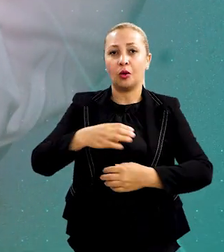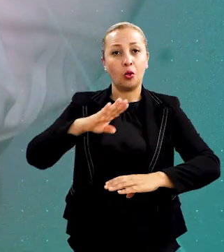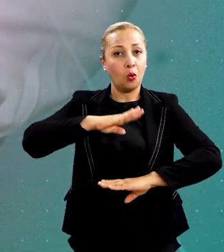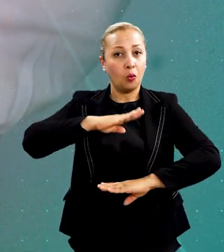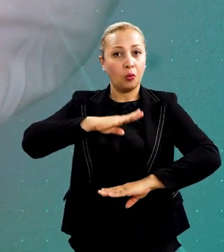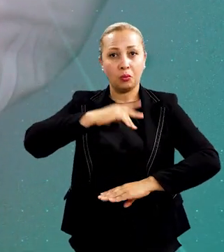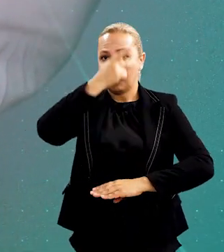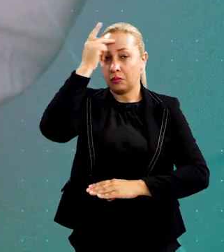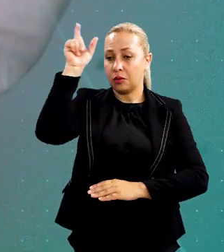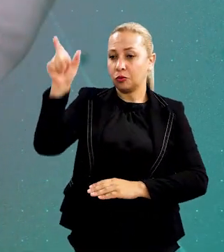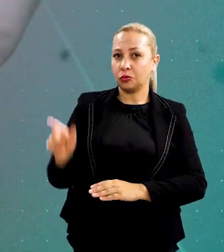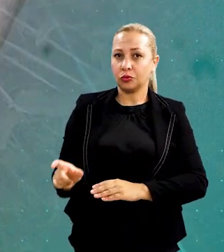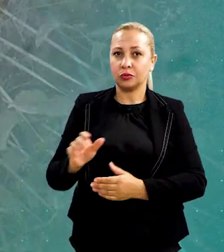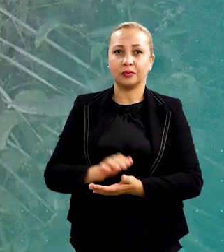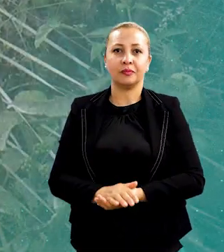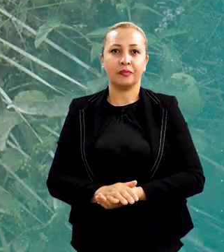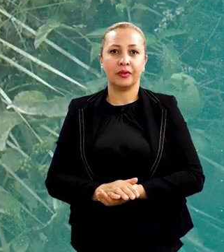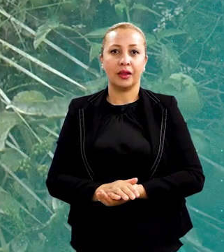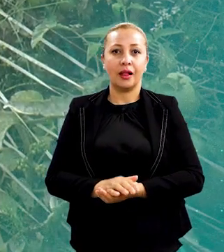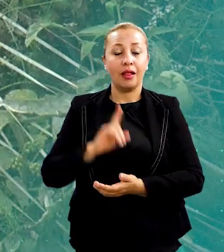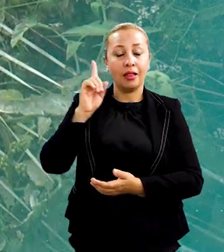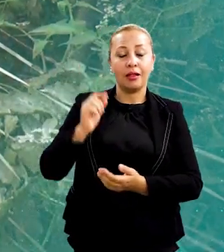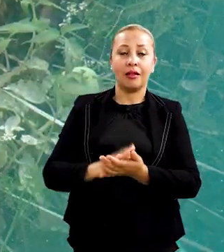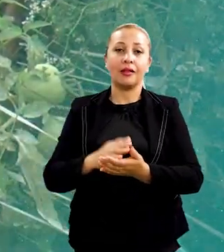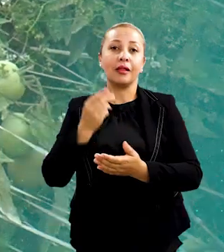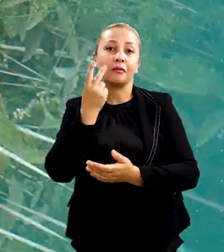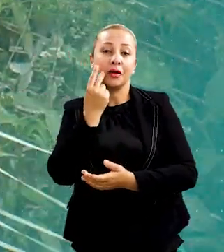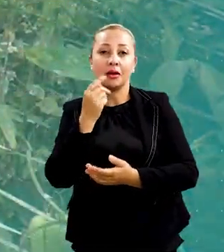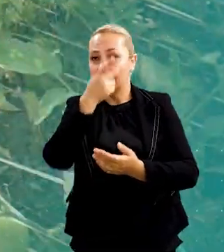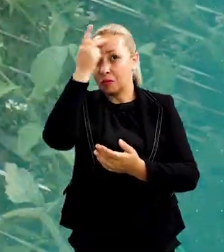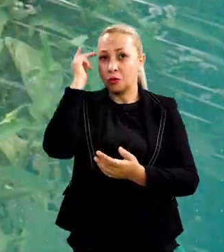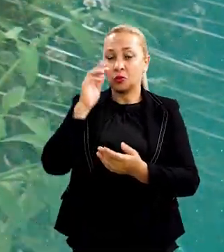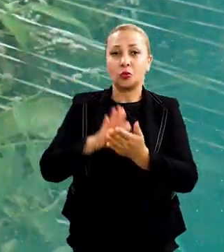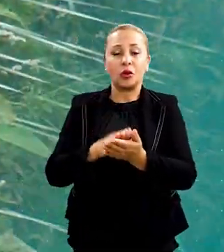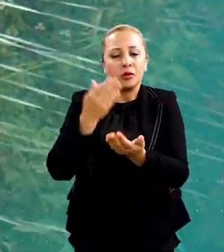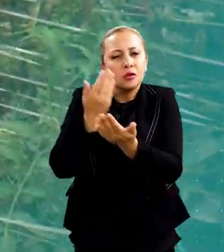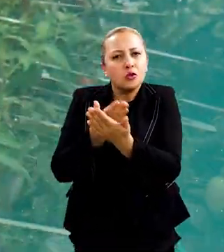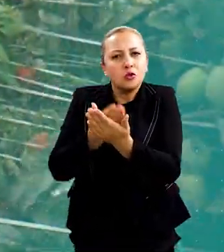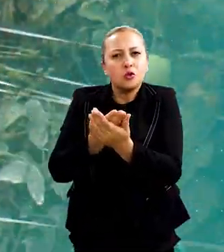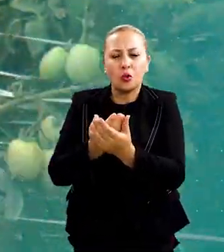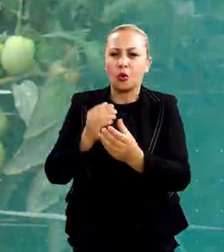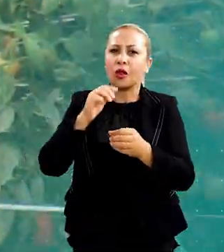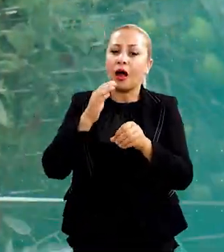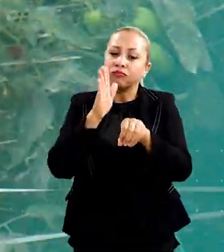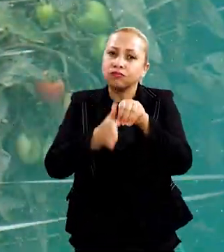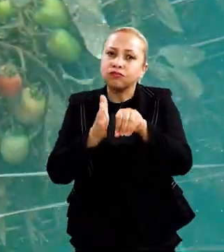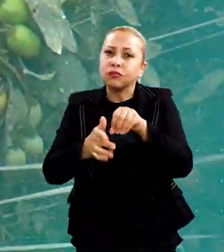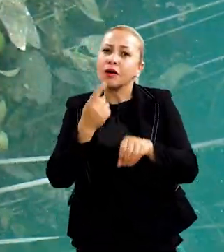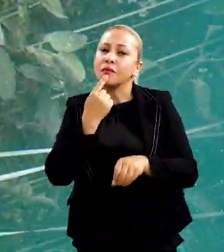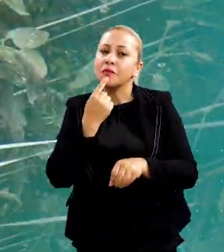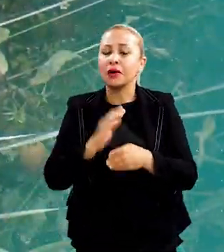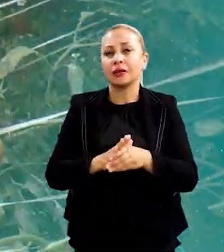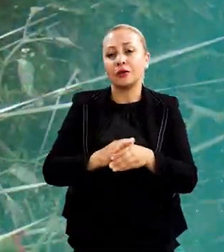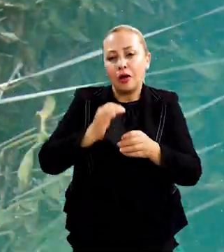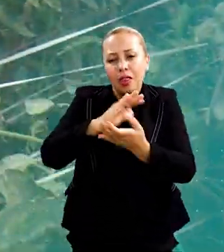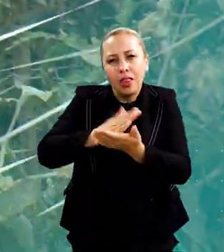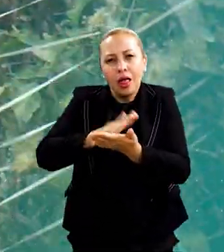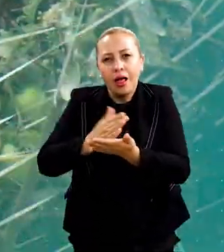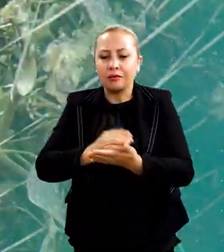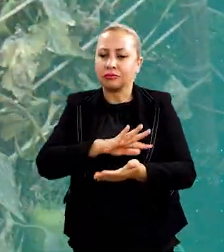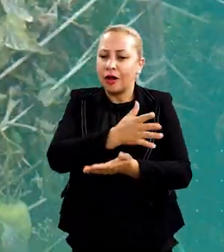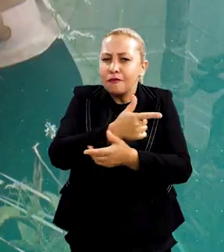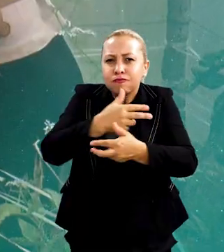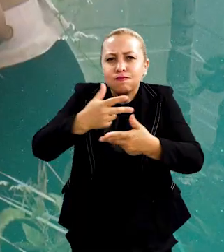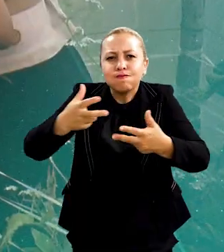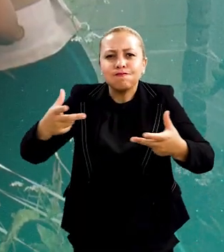úrico no organismo de pacientes. Na Paraíba, pesquisadores estudam o cultivo de tomate híbrido em grande escala. A pesquisa